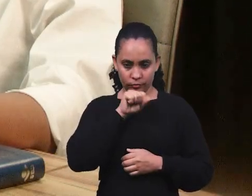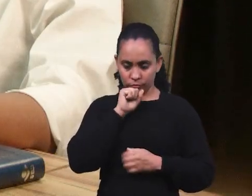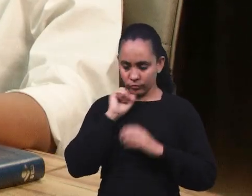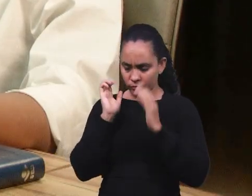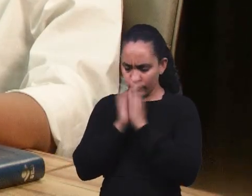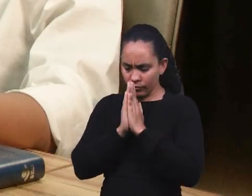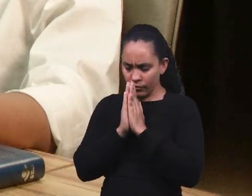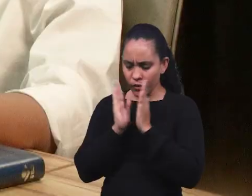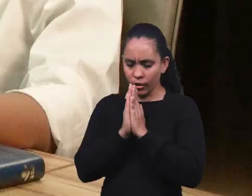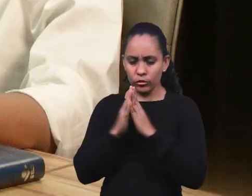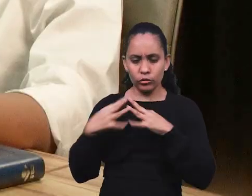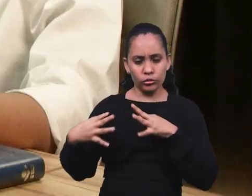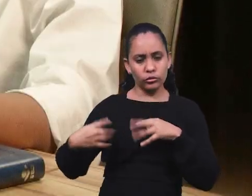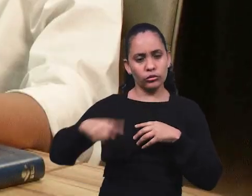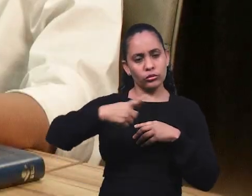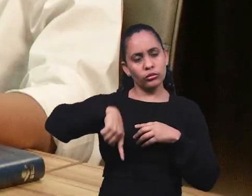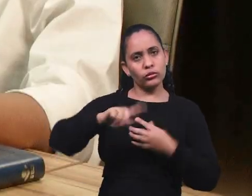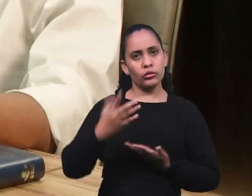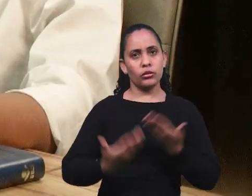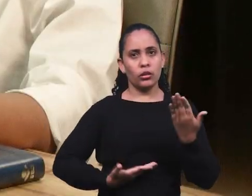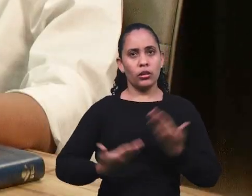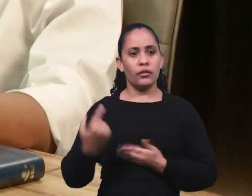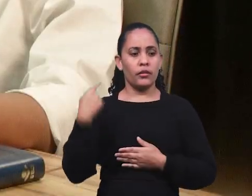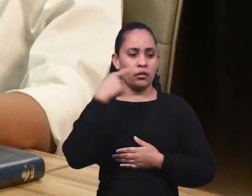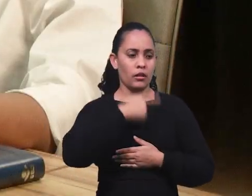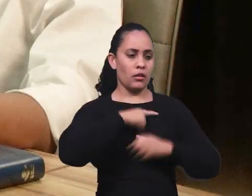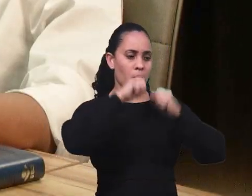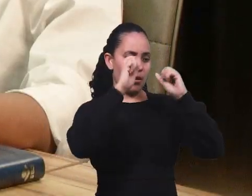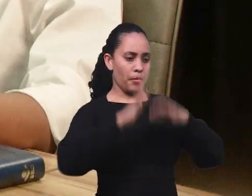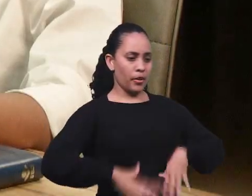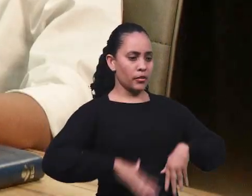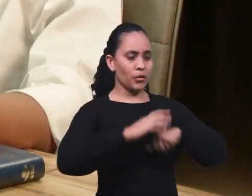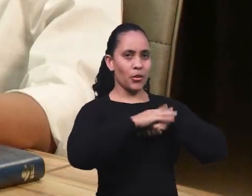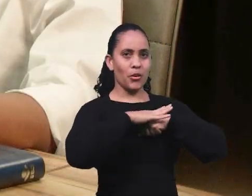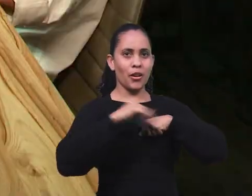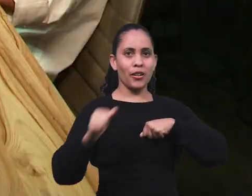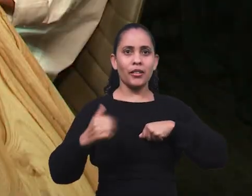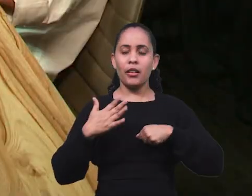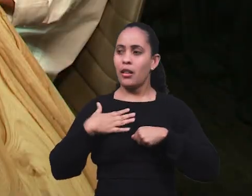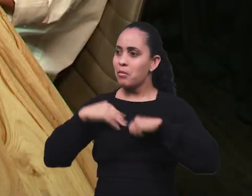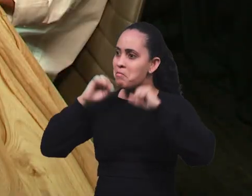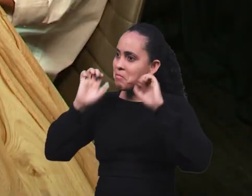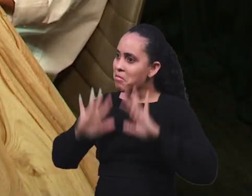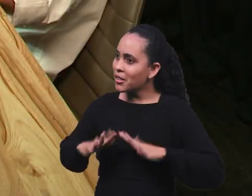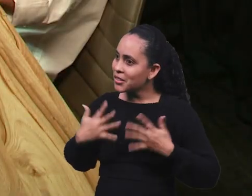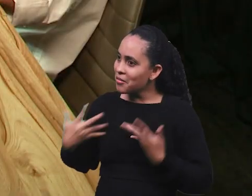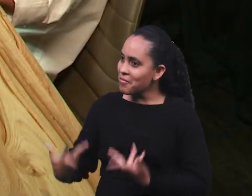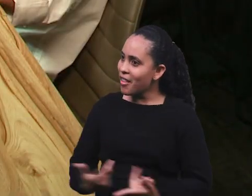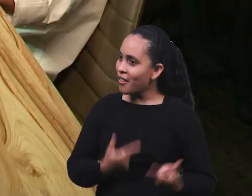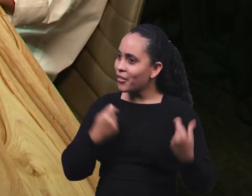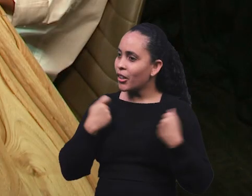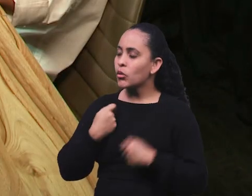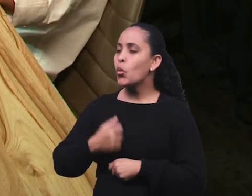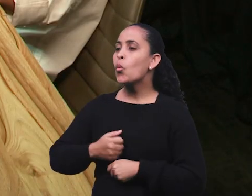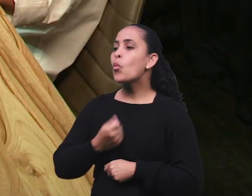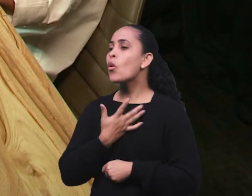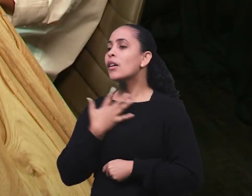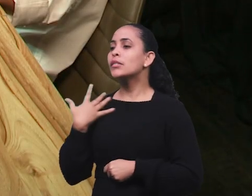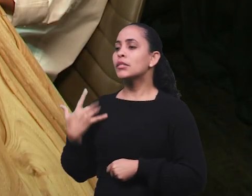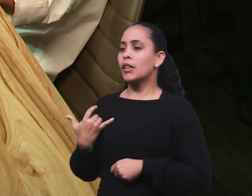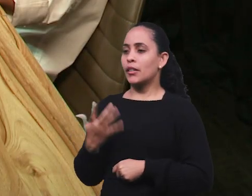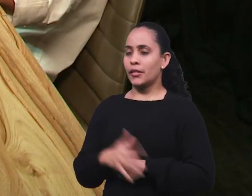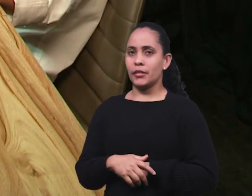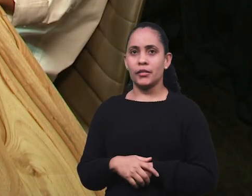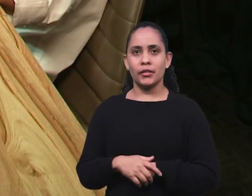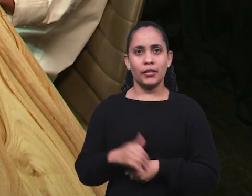orou junto com a igreja, e meu irmão foi curado. Que bênção. Que bênção, glória a Deus. Glória a Deus. Quantos anos tem o seu irmão